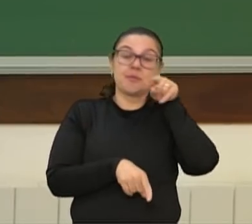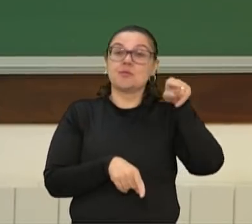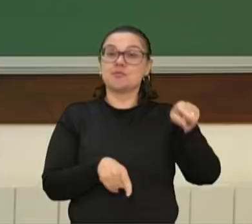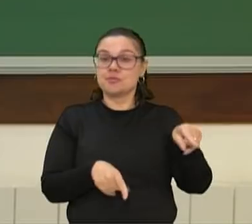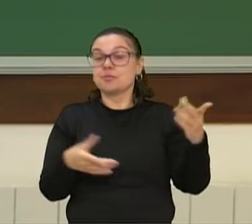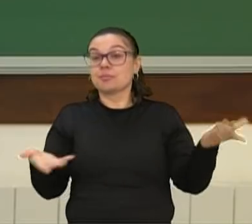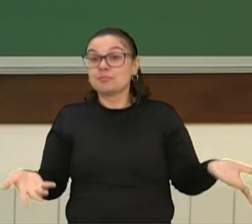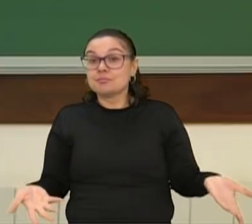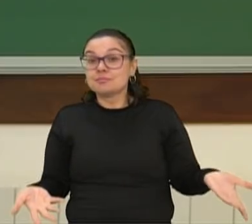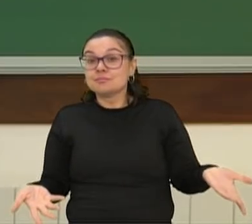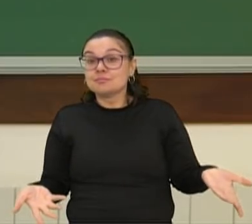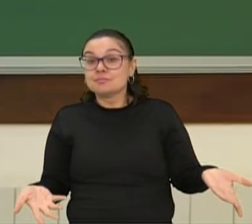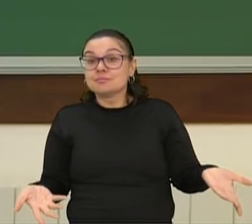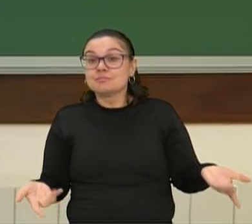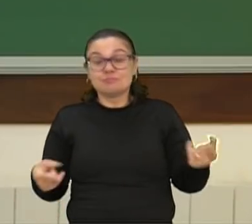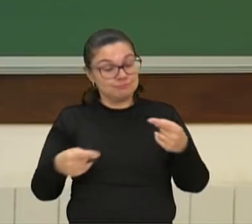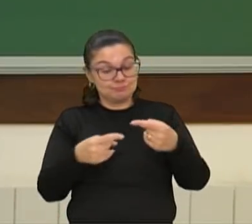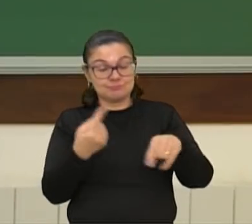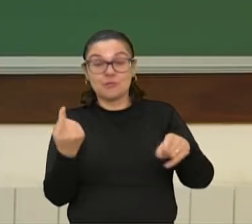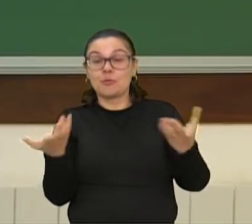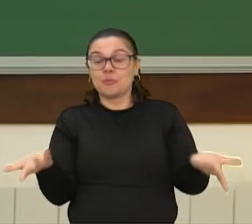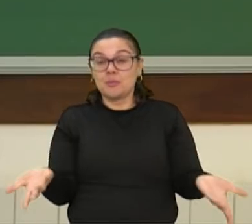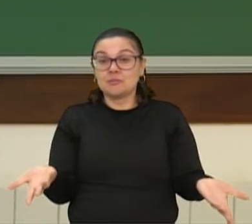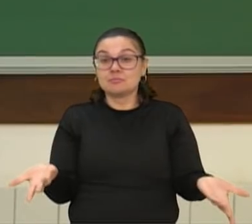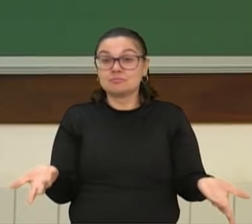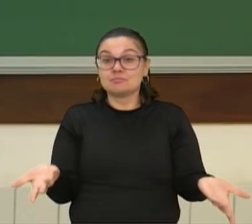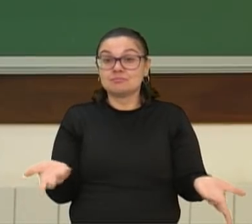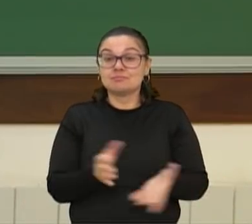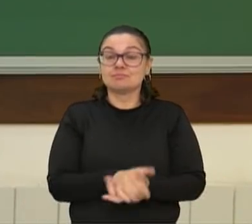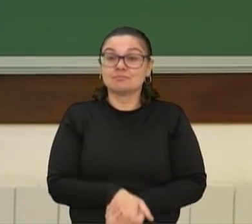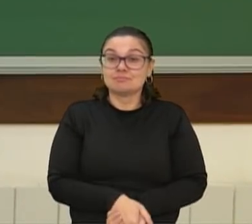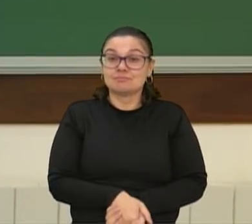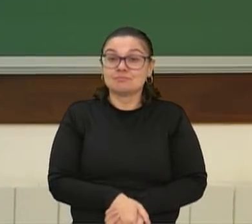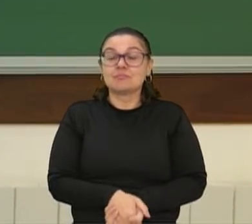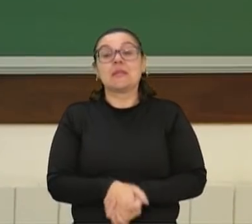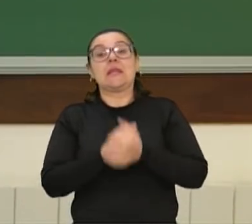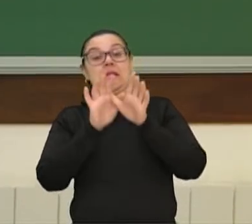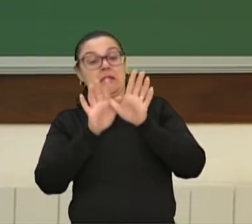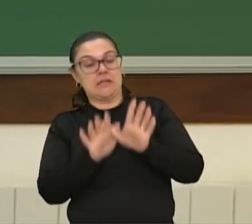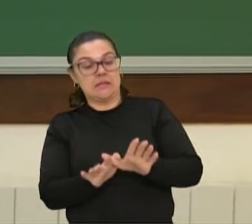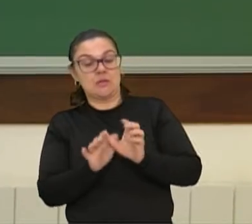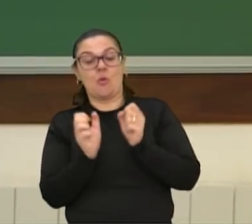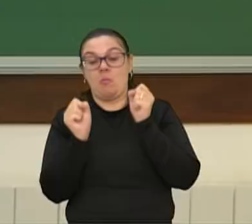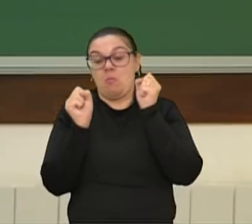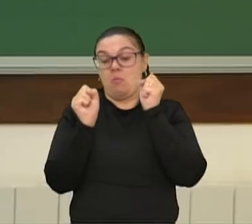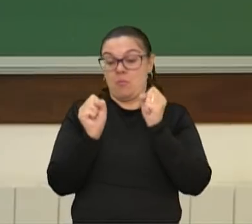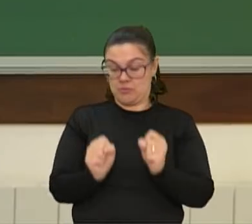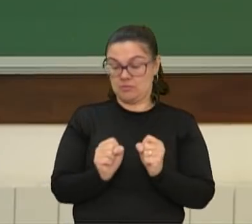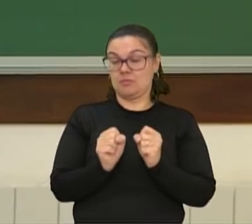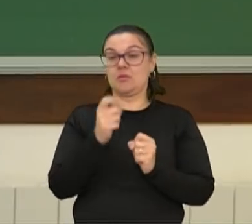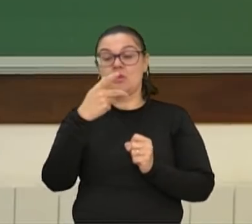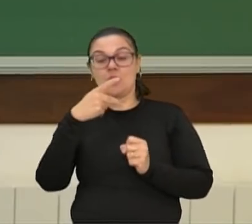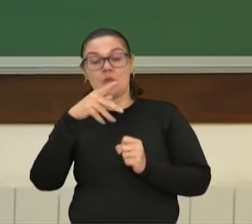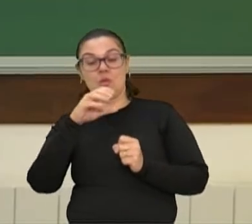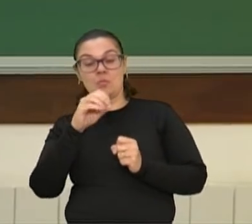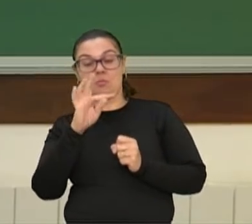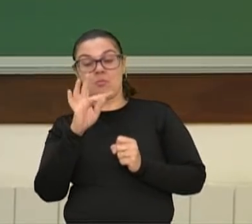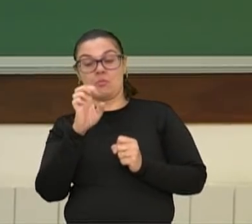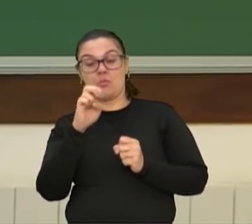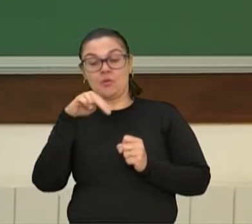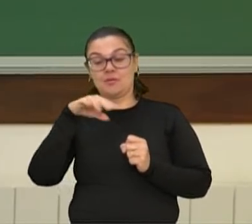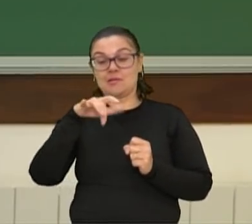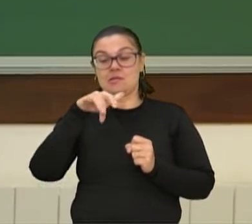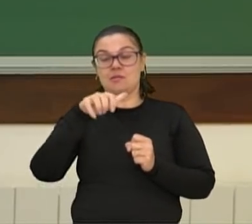se tornar um pintinho que foi chocado. Então, a potência é isso. É o ser